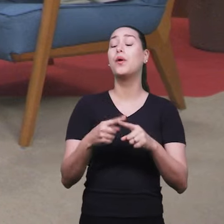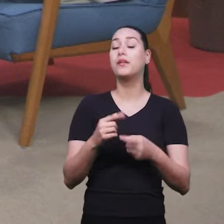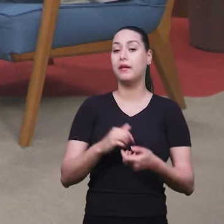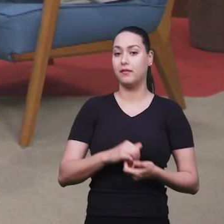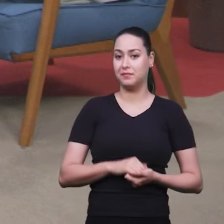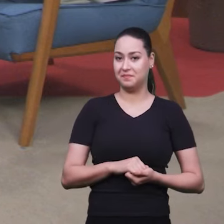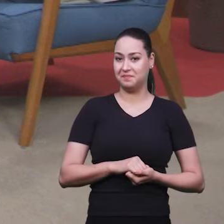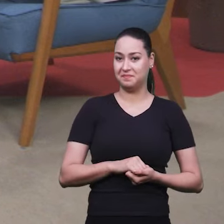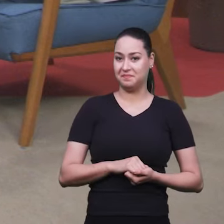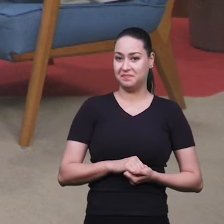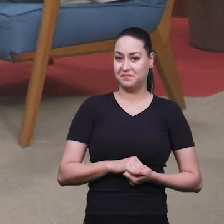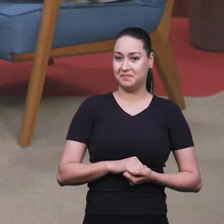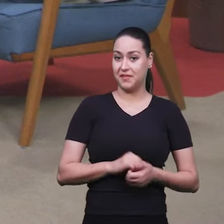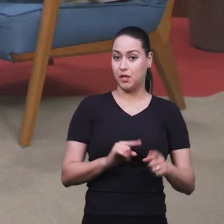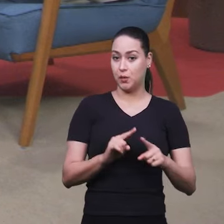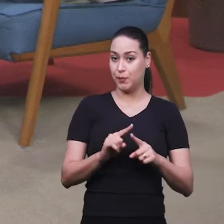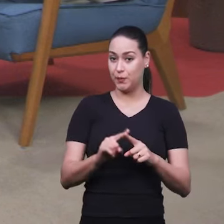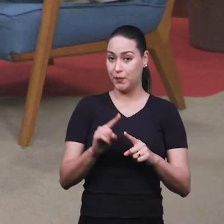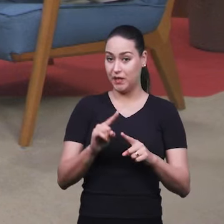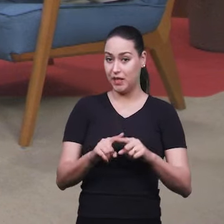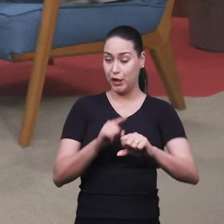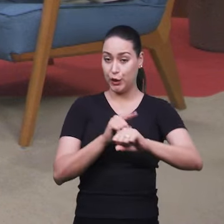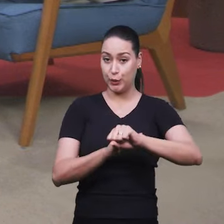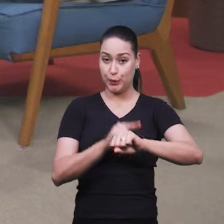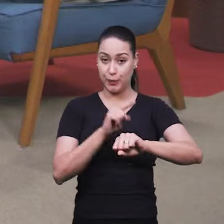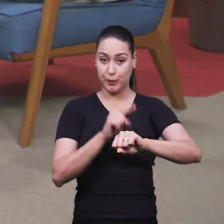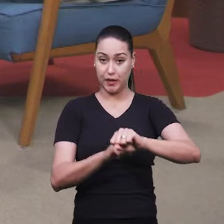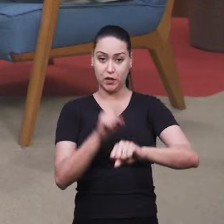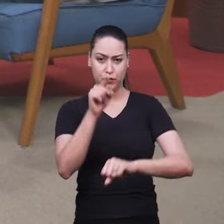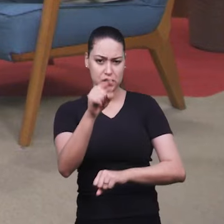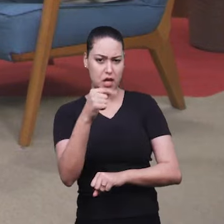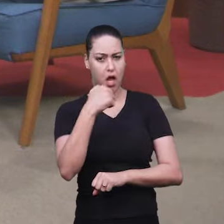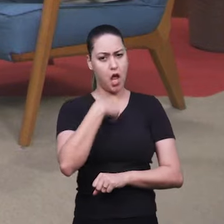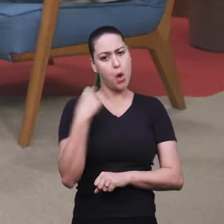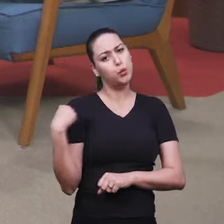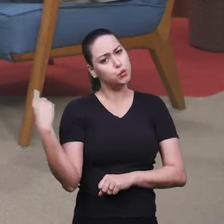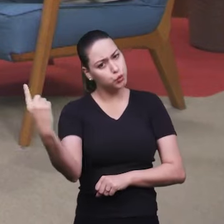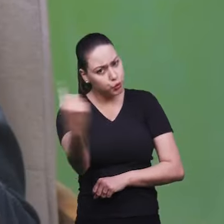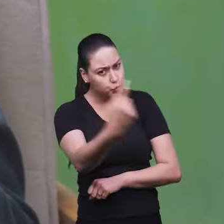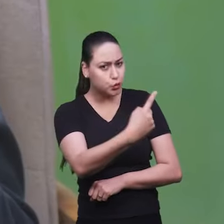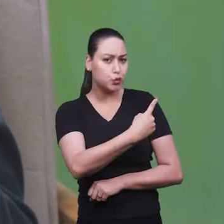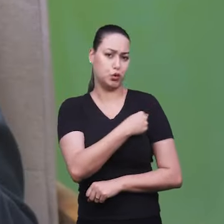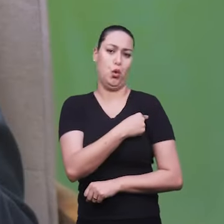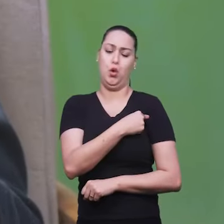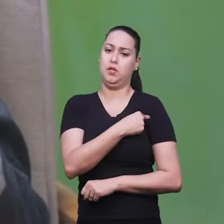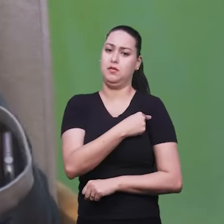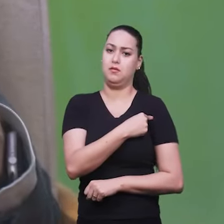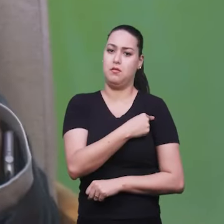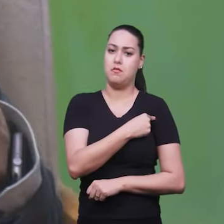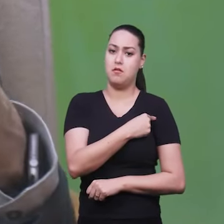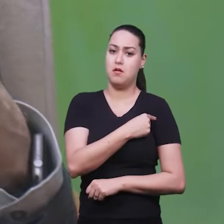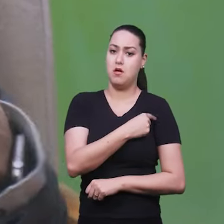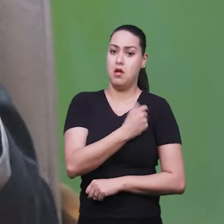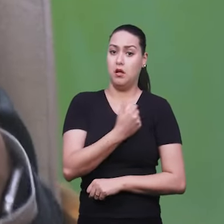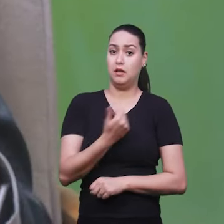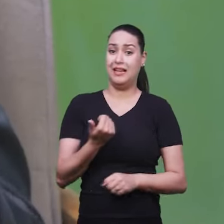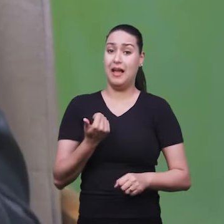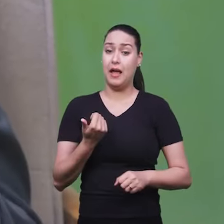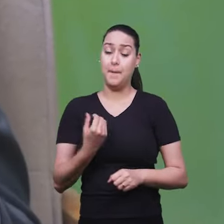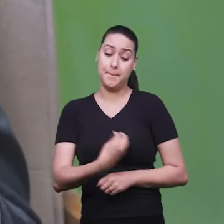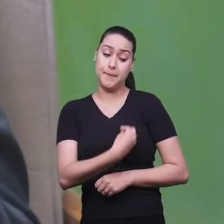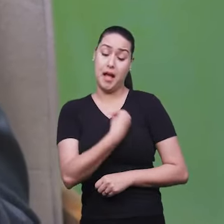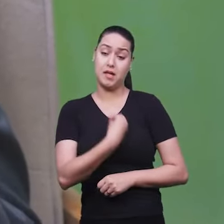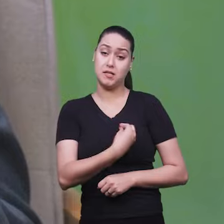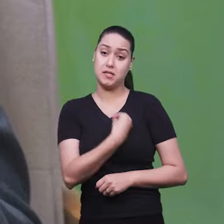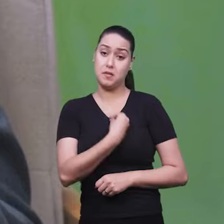Por quê? Porque a partir do momento em que você, que nós nos fizemos, ou passamos a